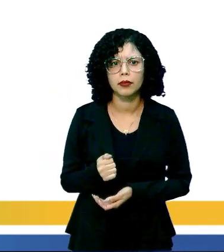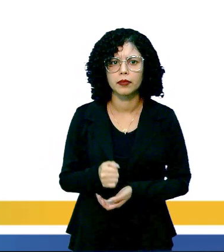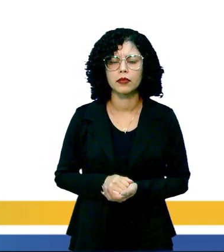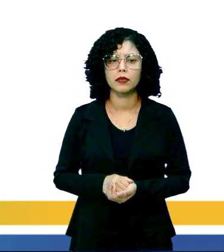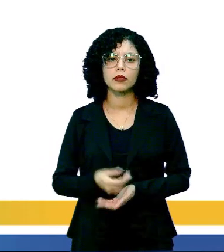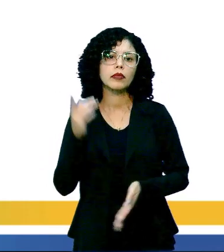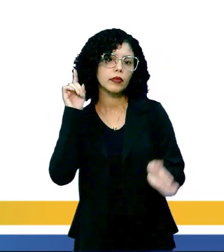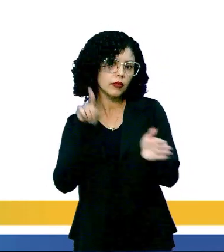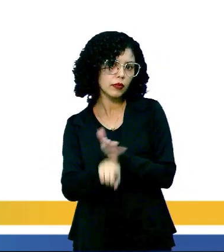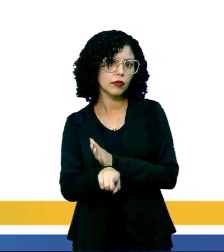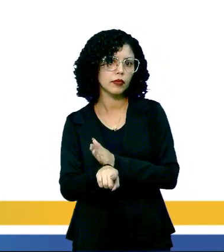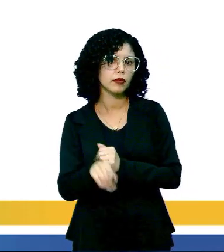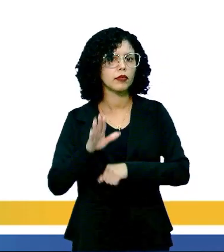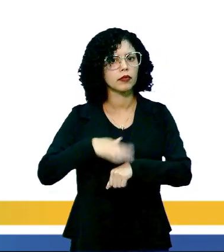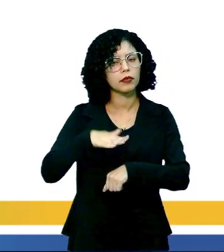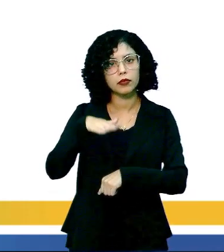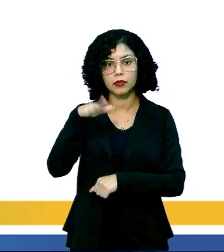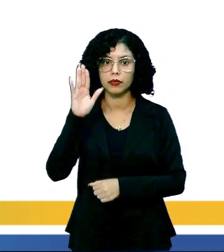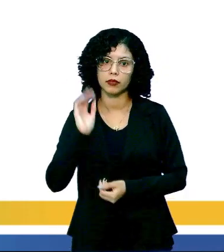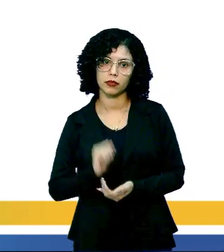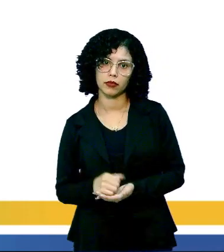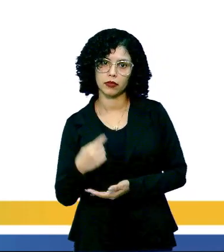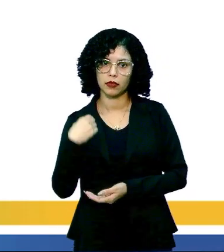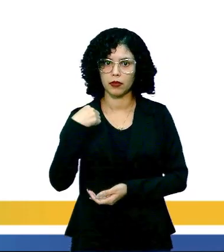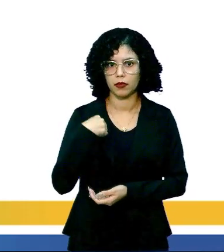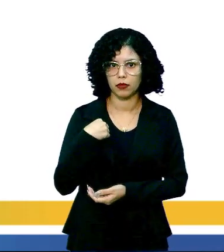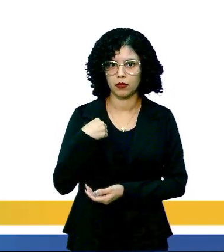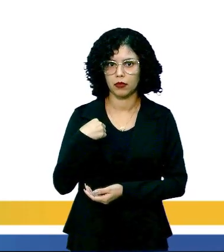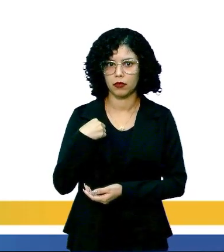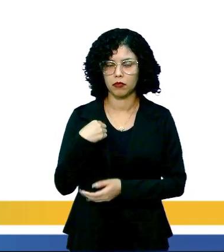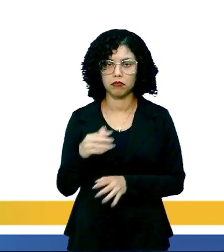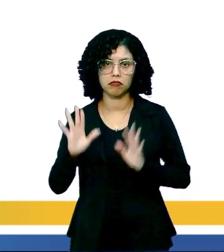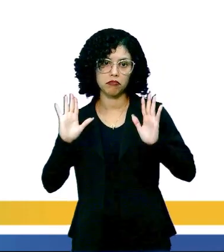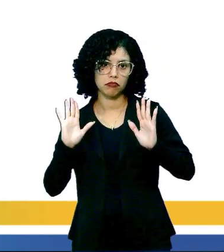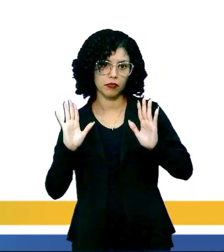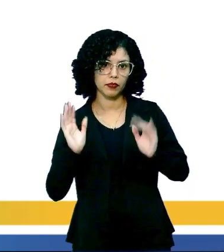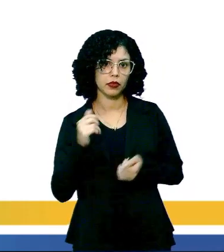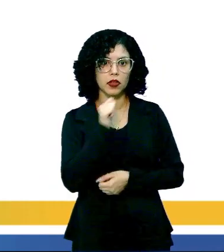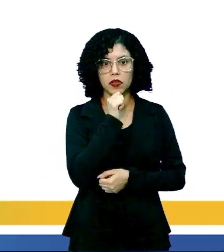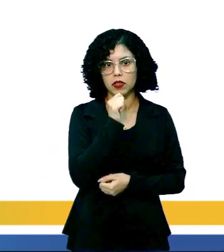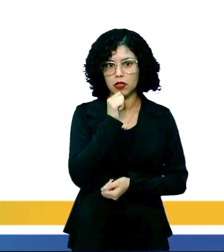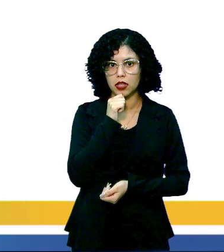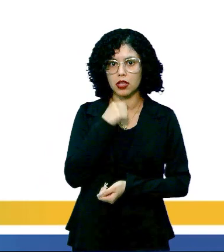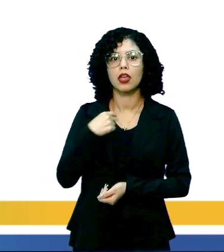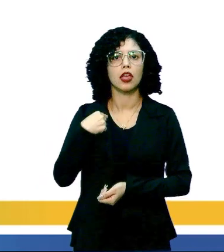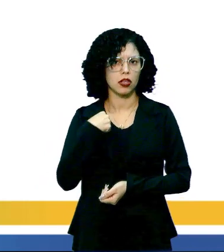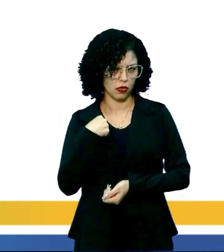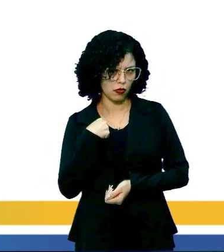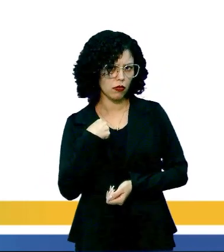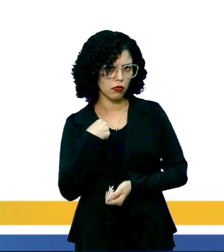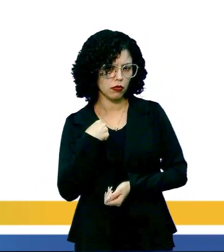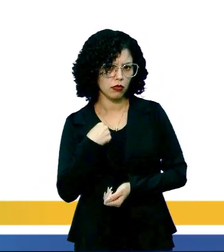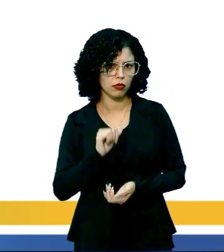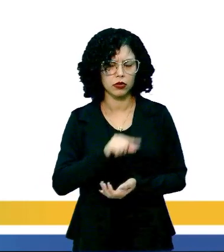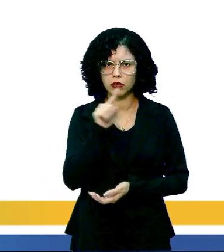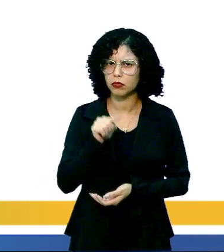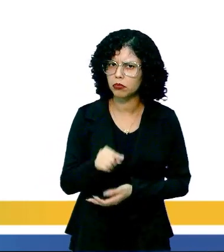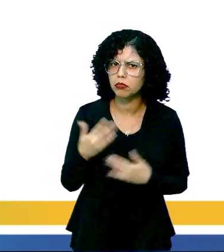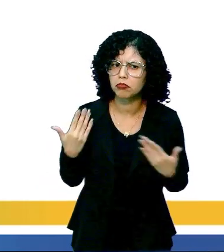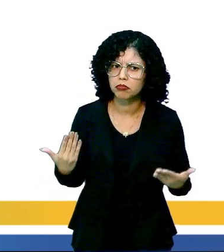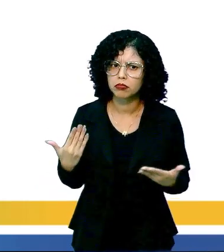Quem quer saberá dizer. Pergunto mais se sou sã e ainda mais se sou